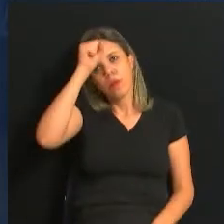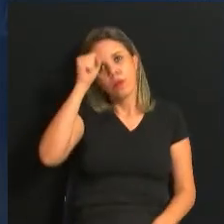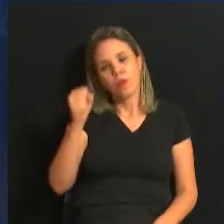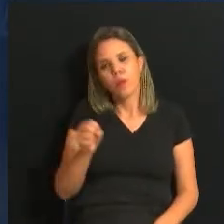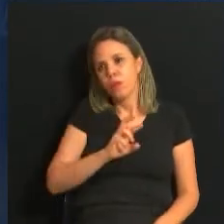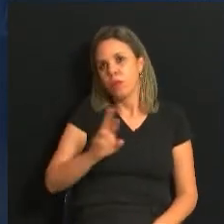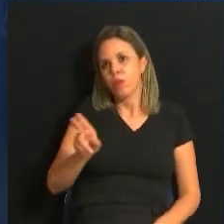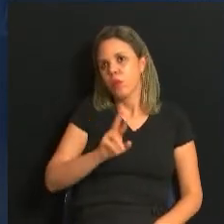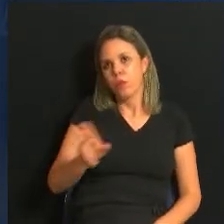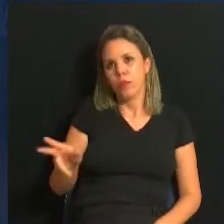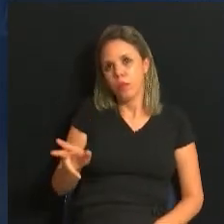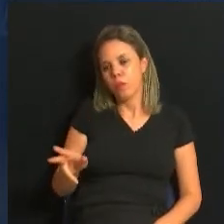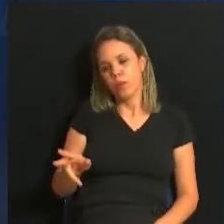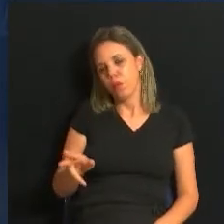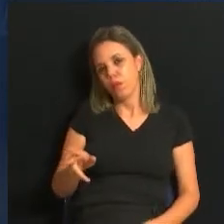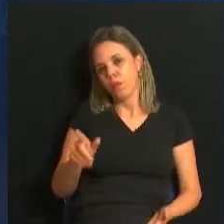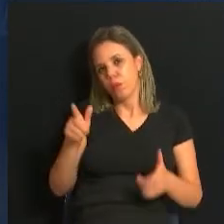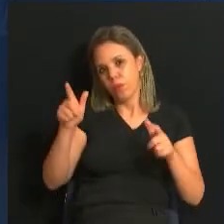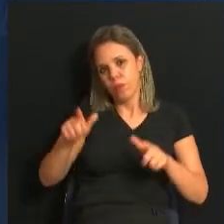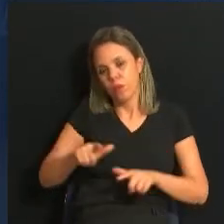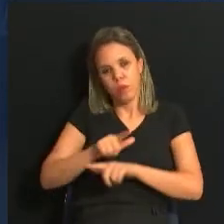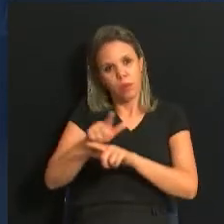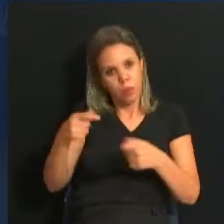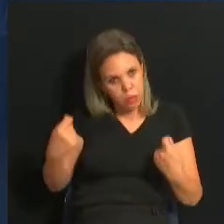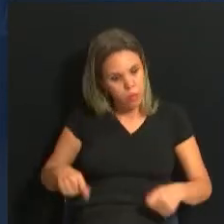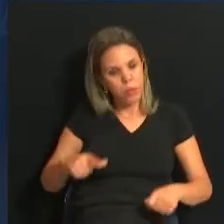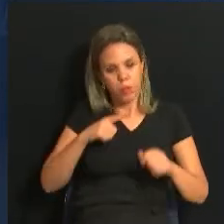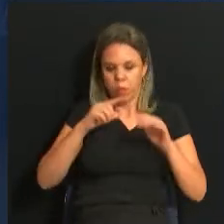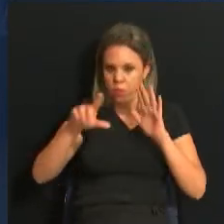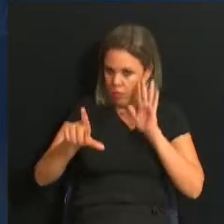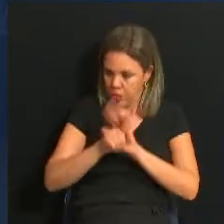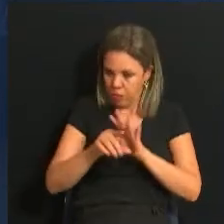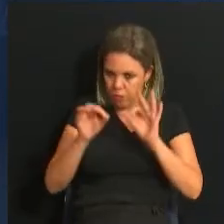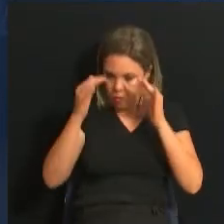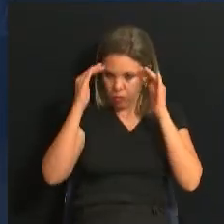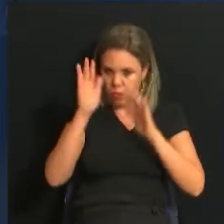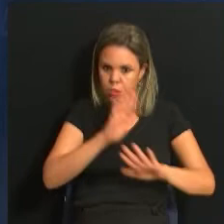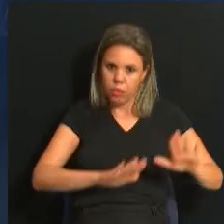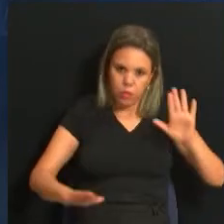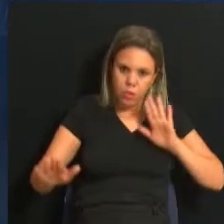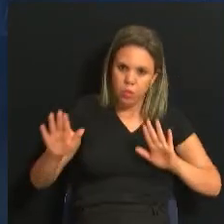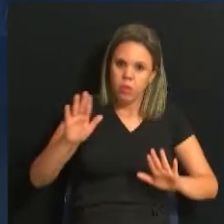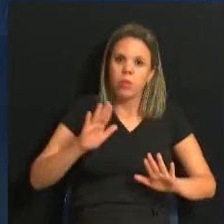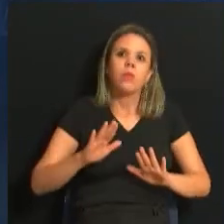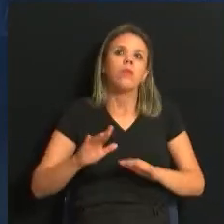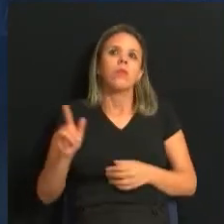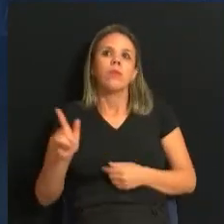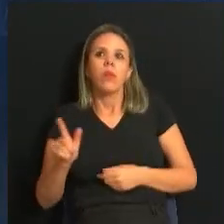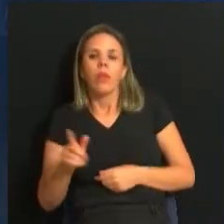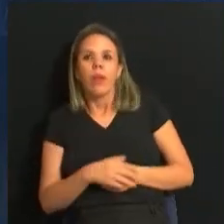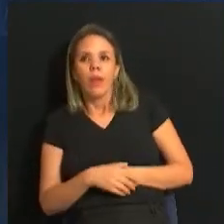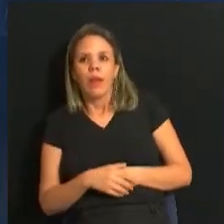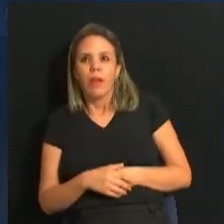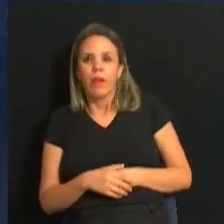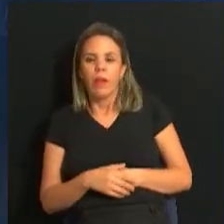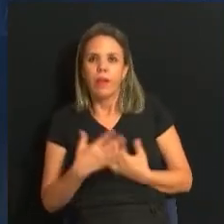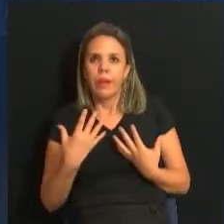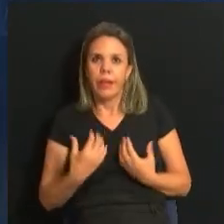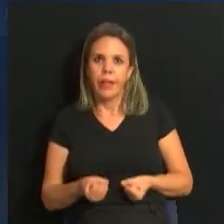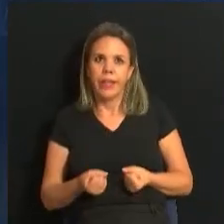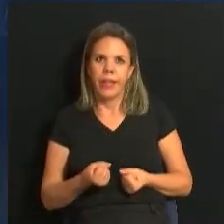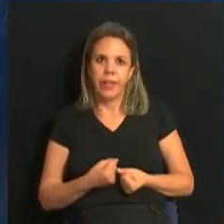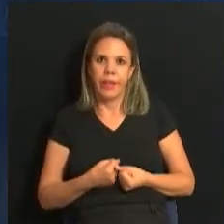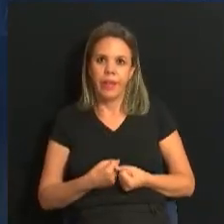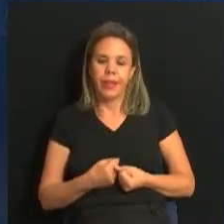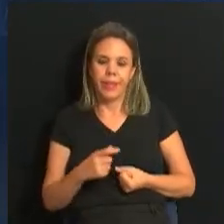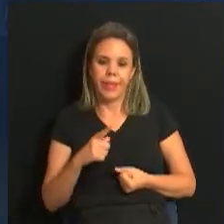uma terra sem lei também, a gente precisa tomar certos cuidados em relação, claro, a essa autoaceitação, né, de ter que